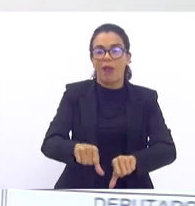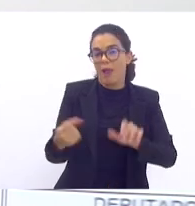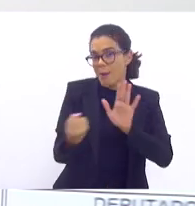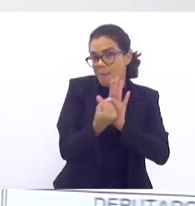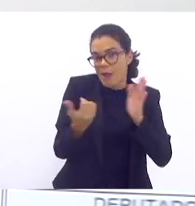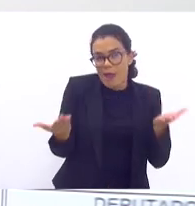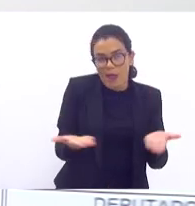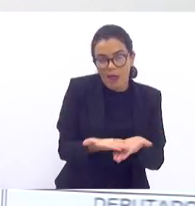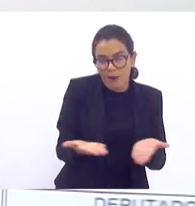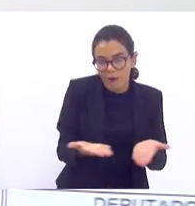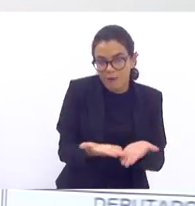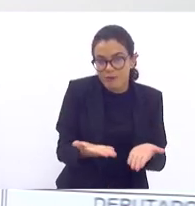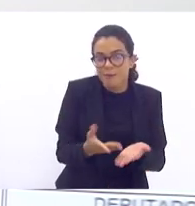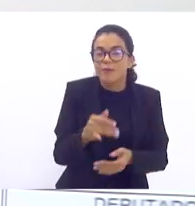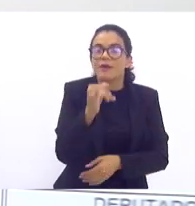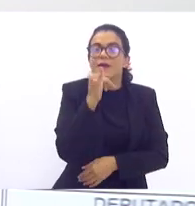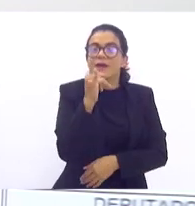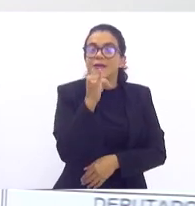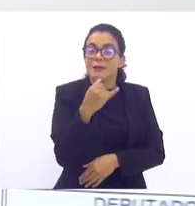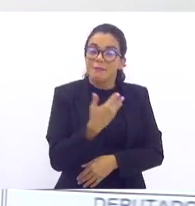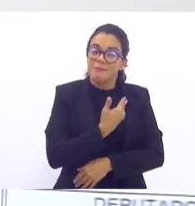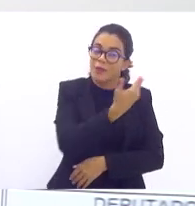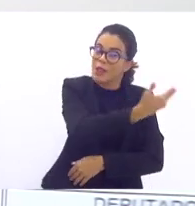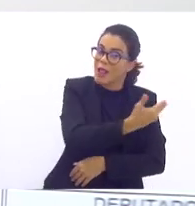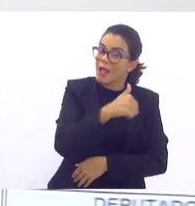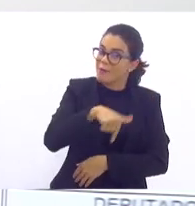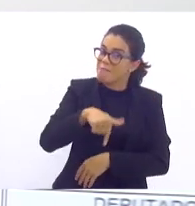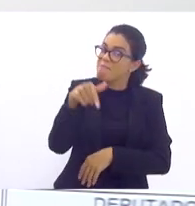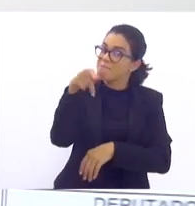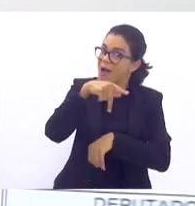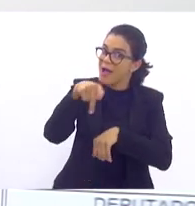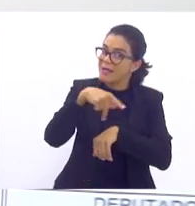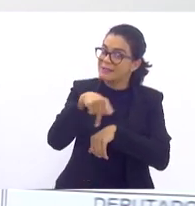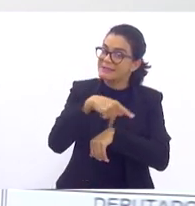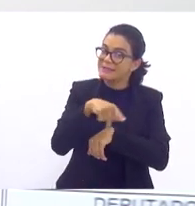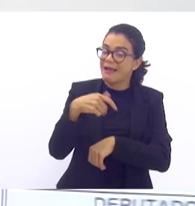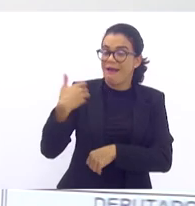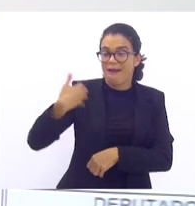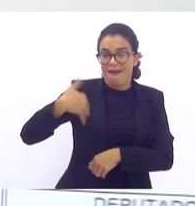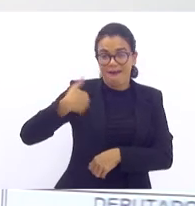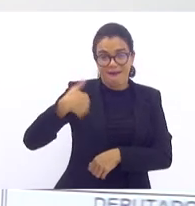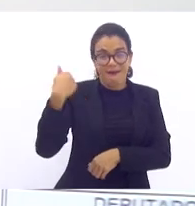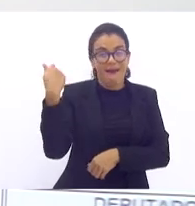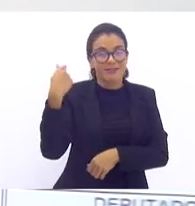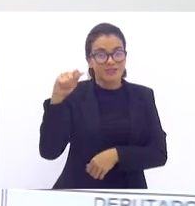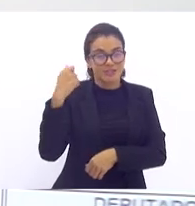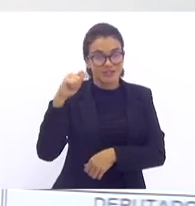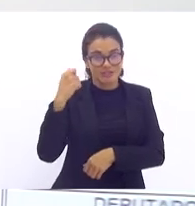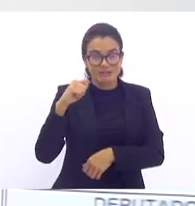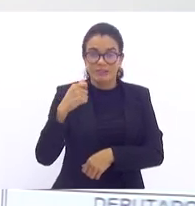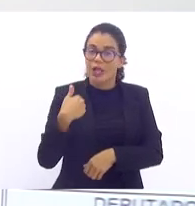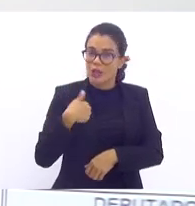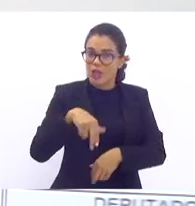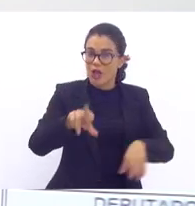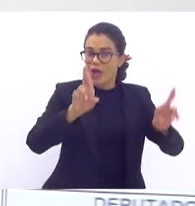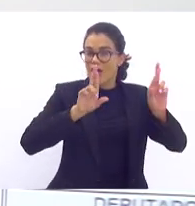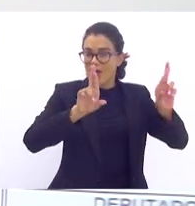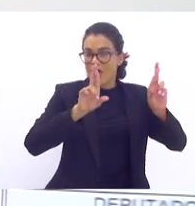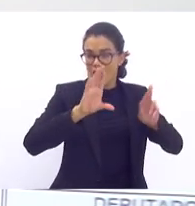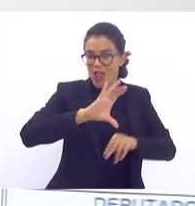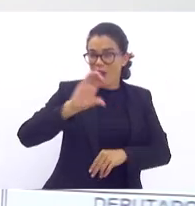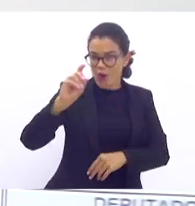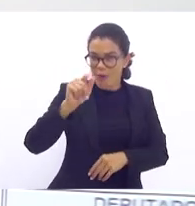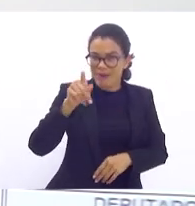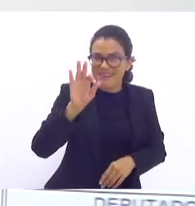hoje e nós temos exemplos aqui do nosso lado daí a nossa querida Argentina que todos nós torcemos por ela na última